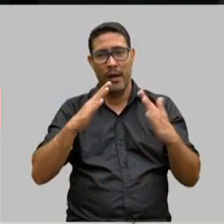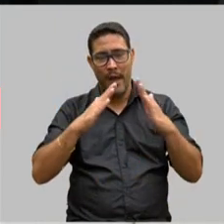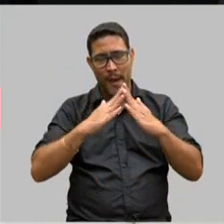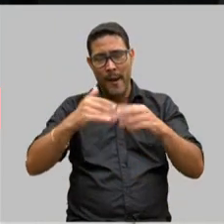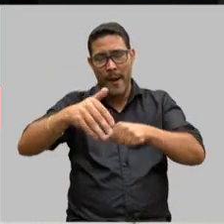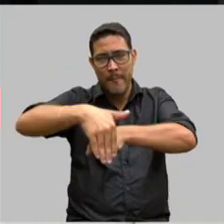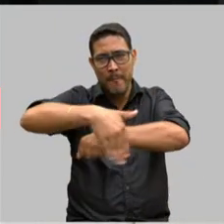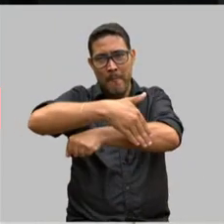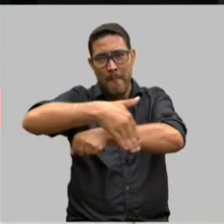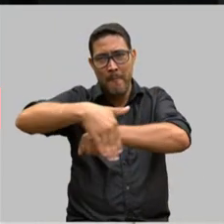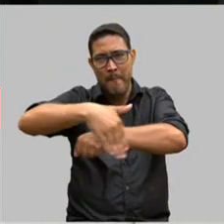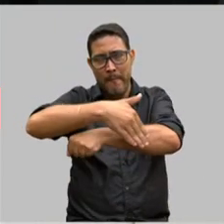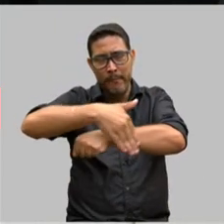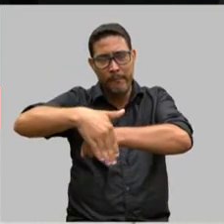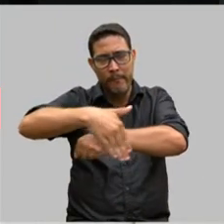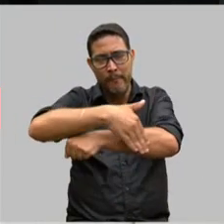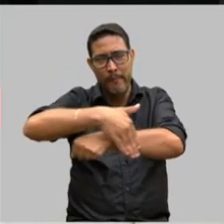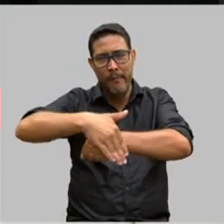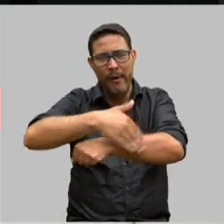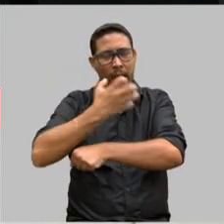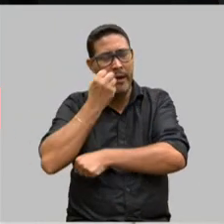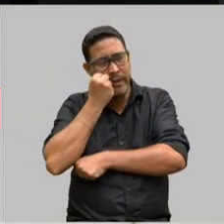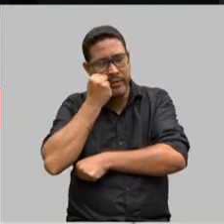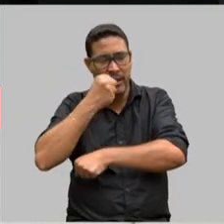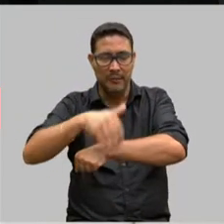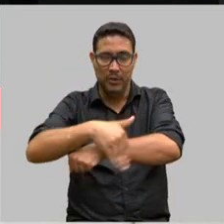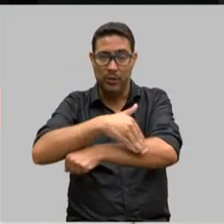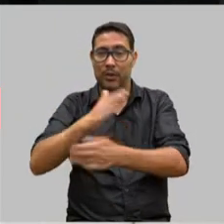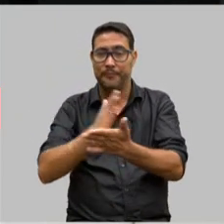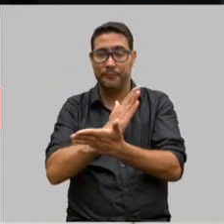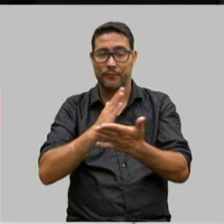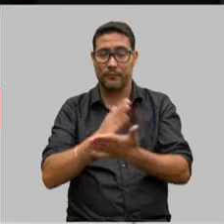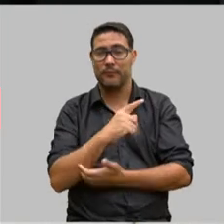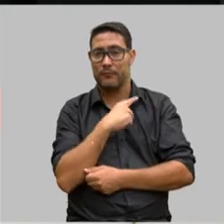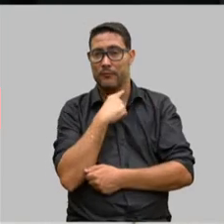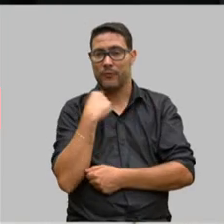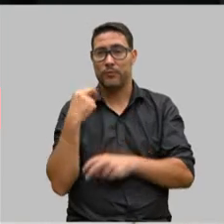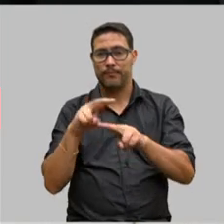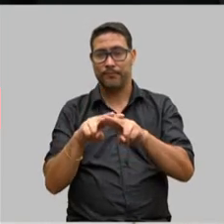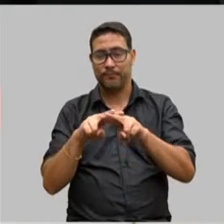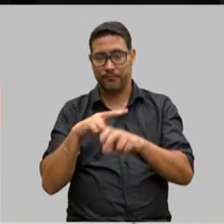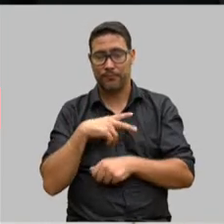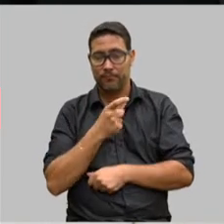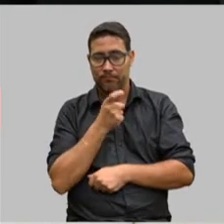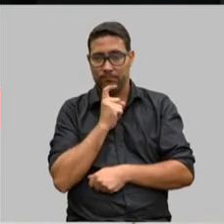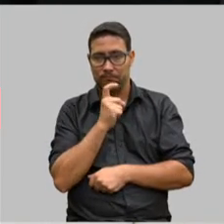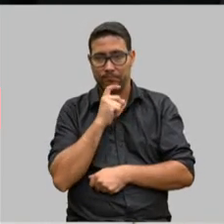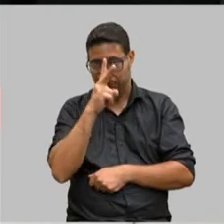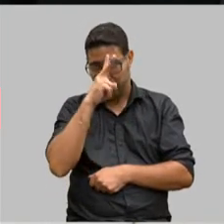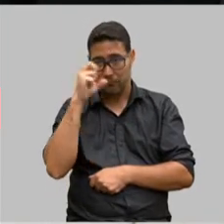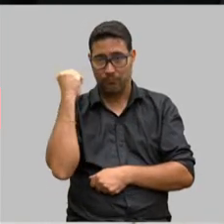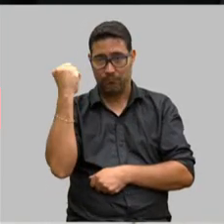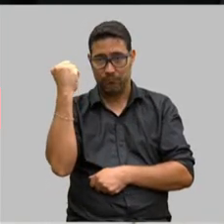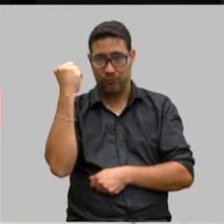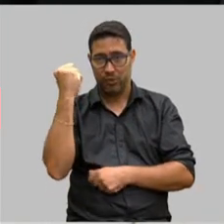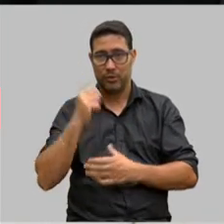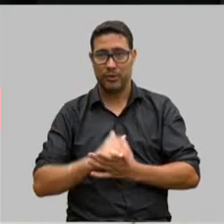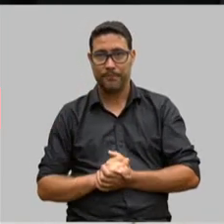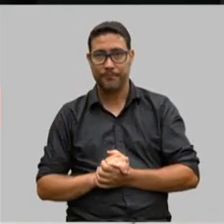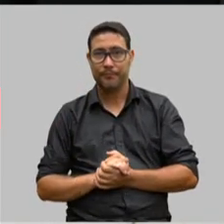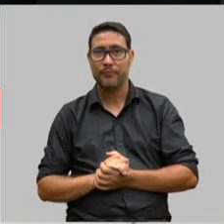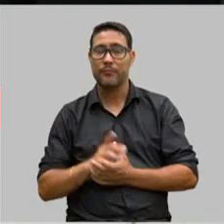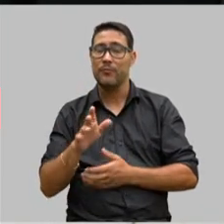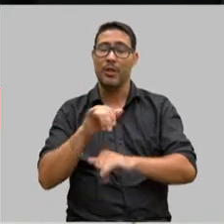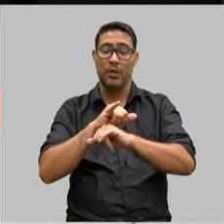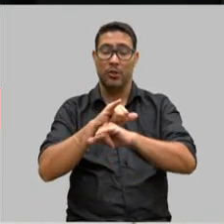chegam a ir a óbito por causa do frio extremo. Essa notícia que eu coloquei no slide não é de Minas Gerais,